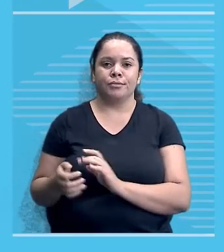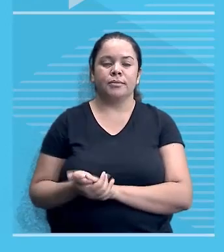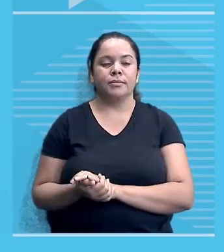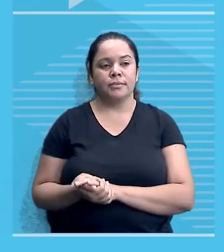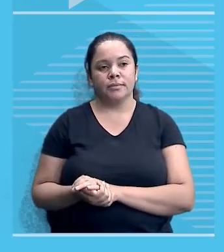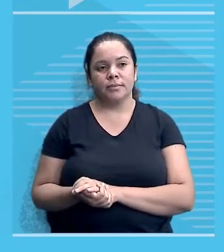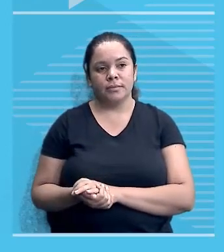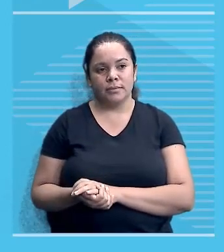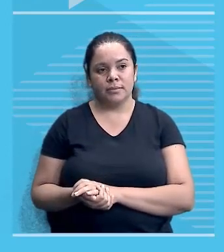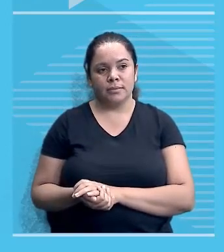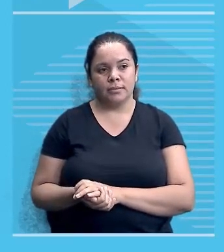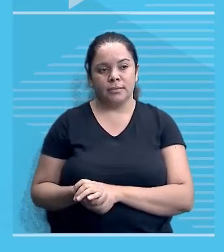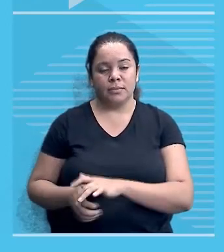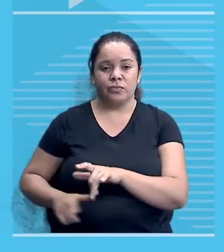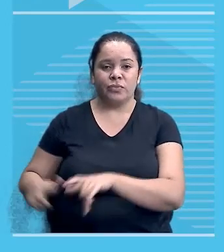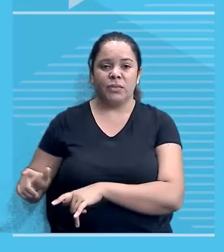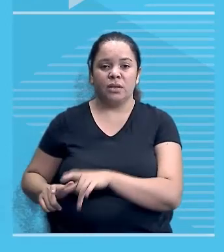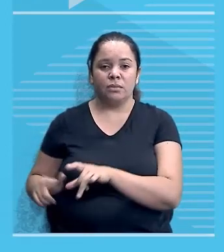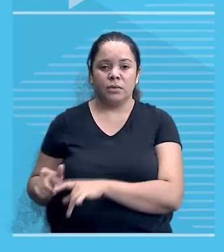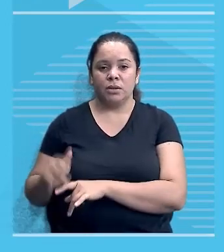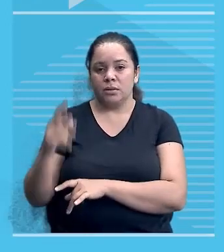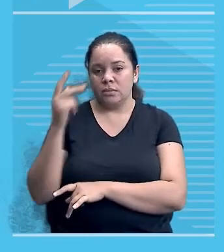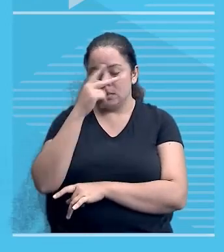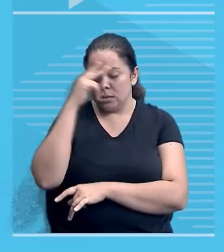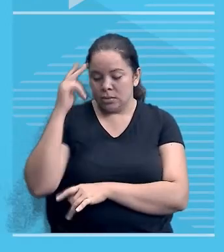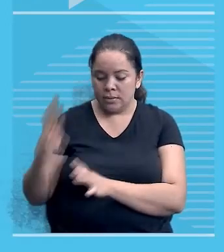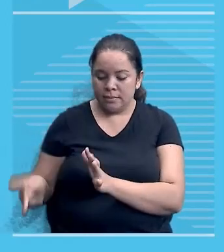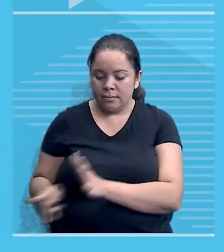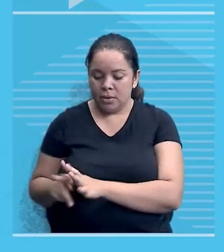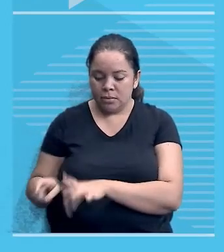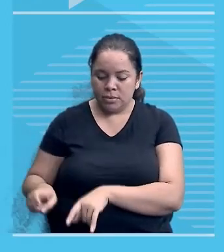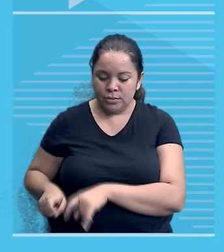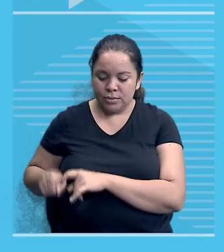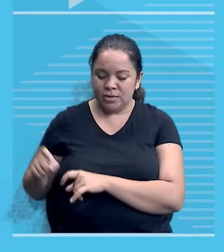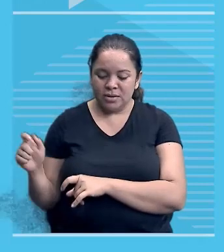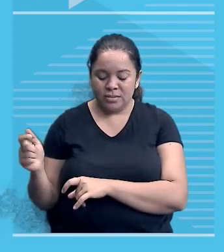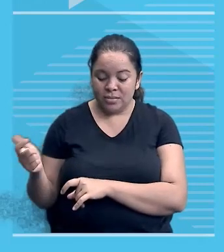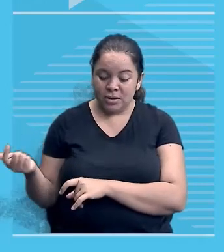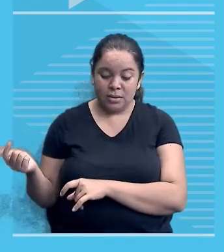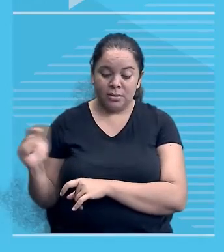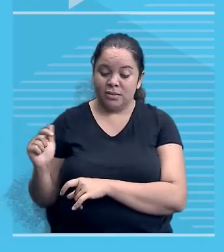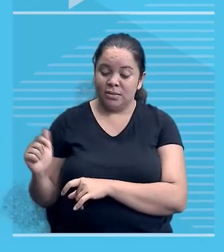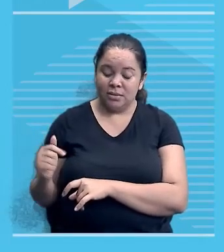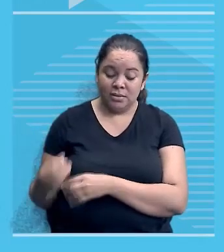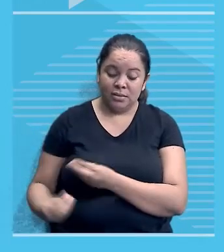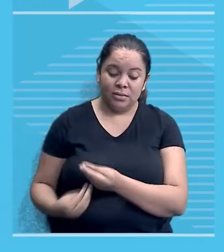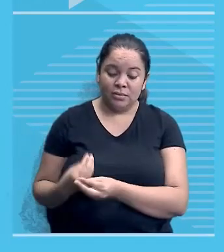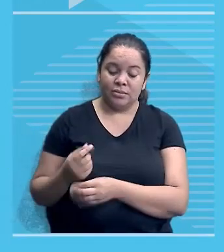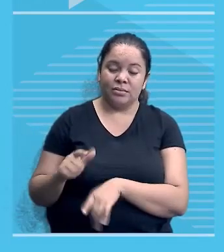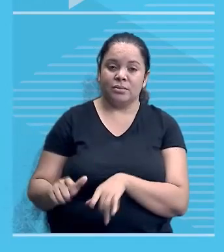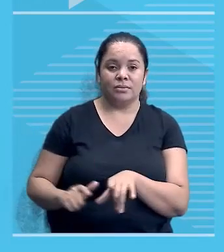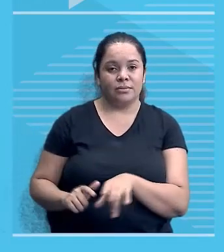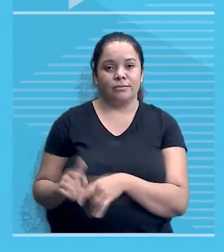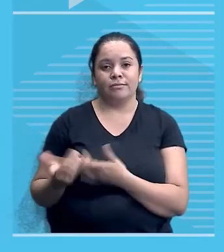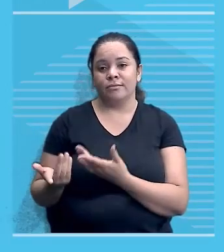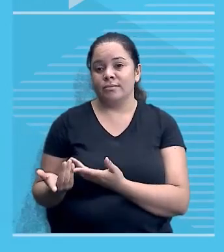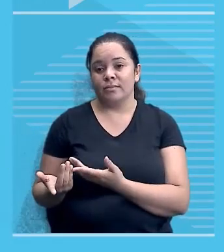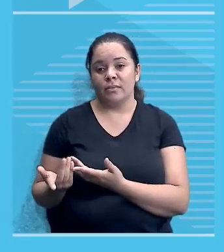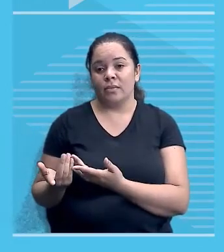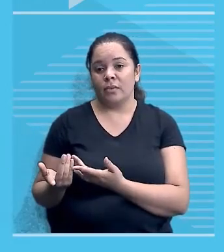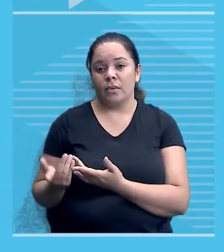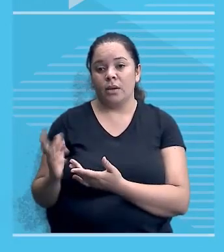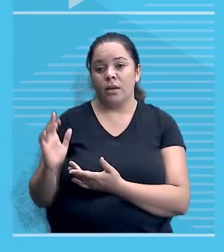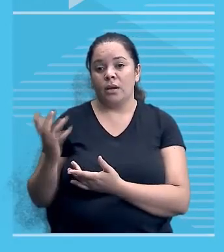rudimentar que o homem do campo exército ele não vai encontrar espaço ali então qual é o destino não vou ter que ir para cidade